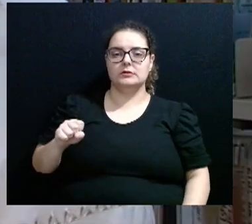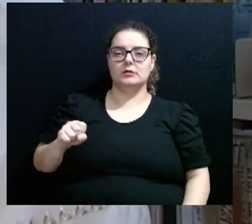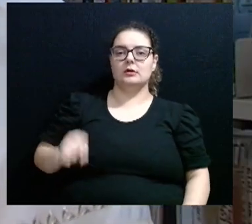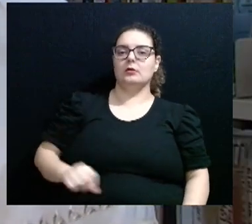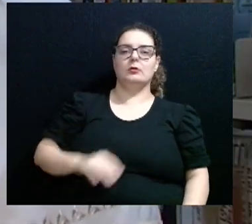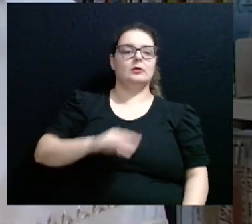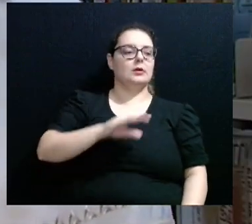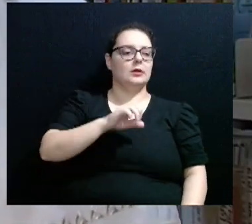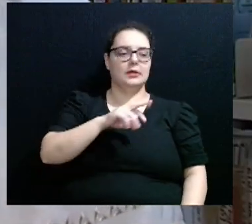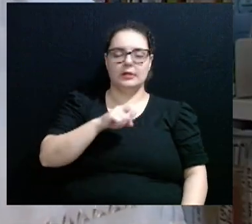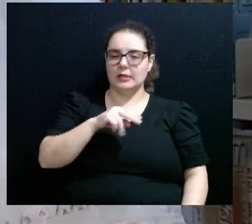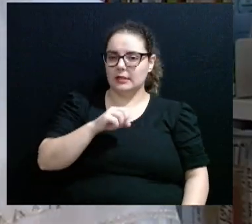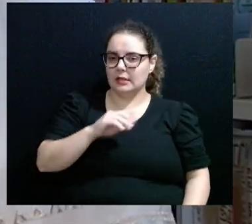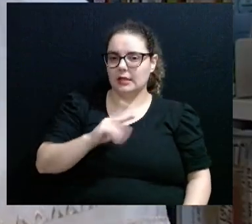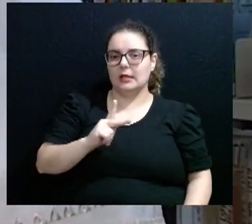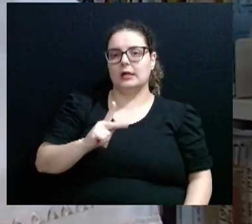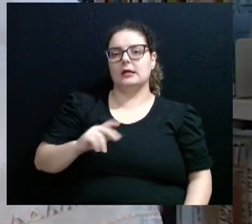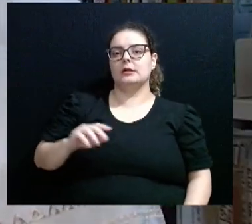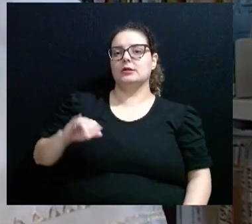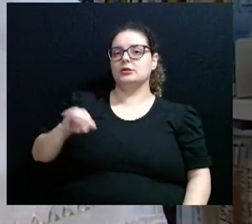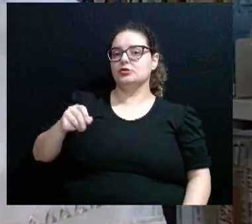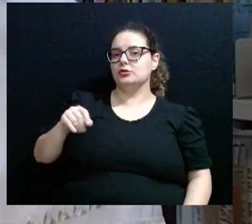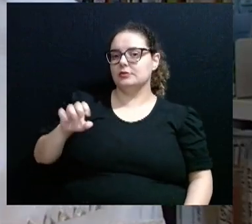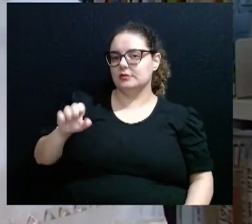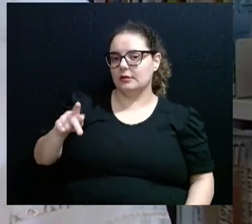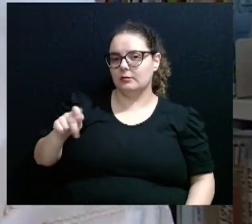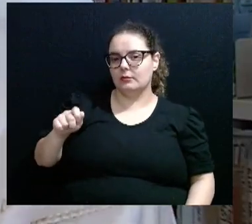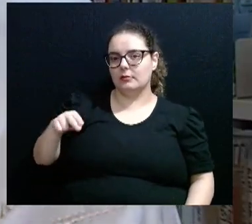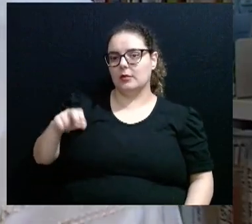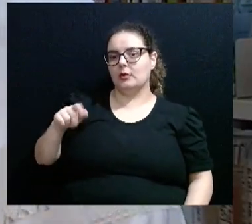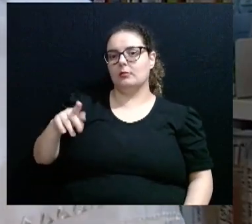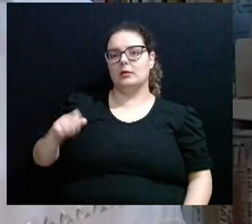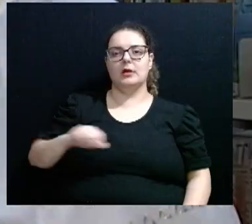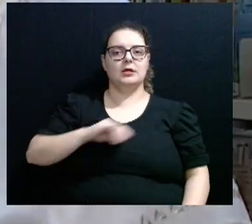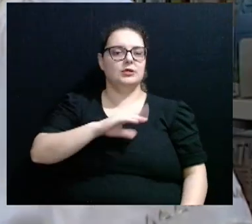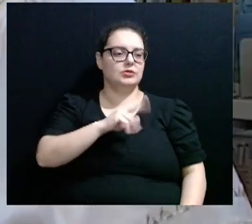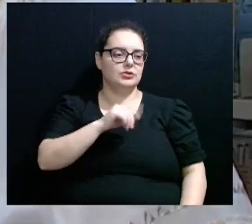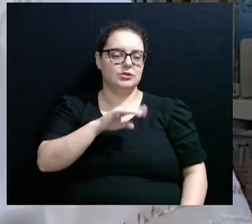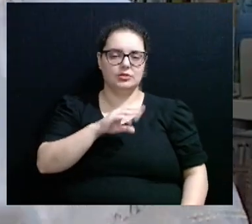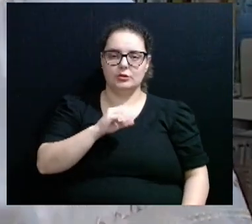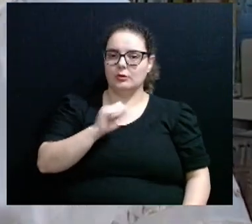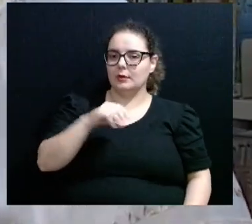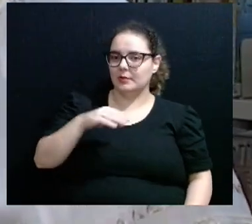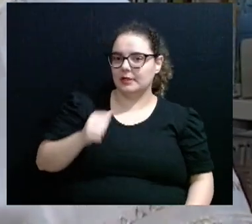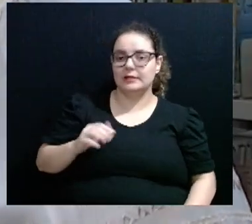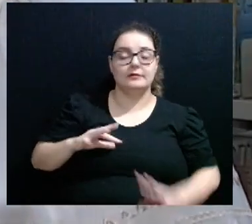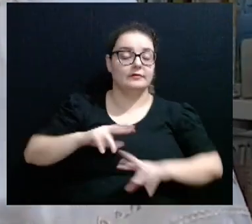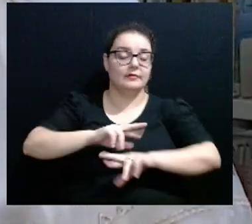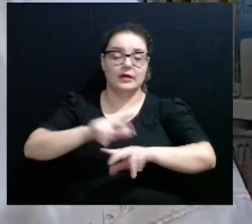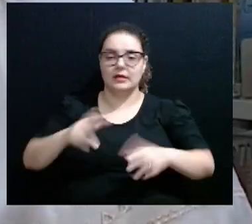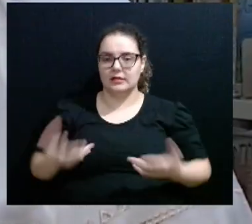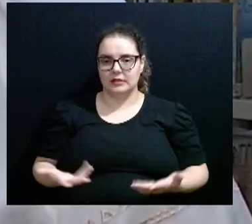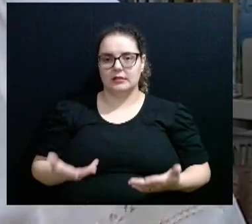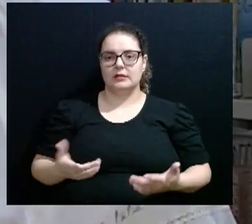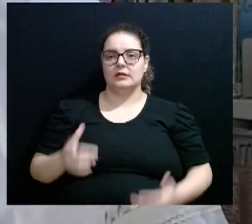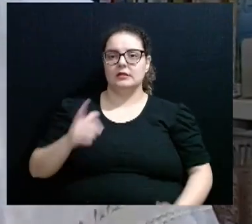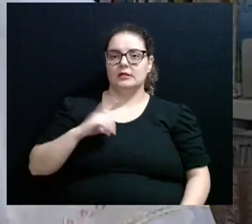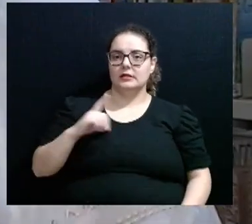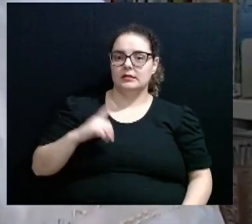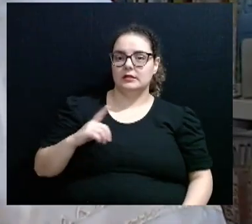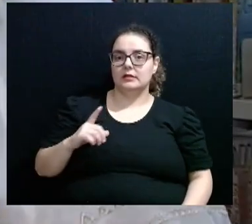Krenak, José Paulo Paes, Chimamanda. Nós temos de tudo aqui. Você tem material que tem em braille, tem coisa que está em